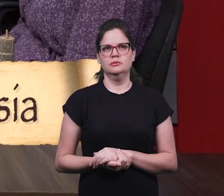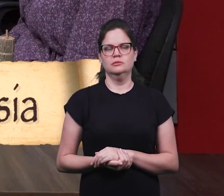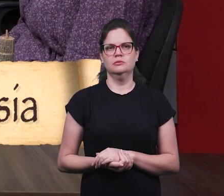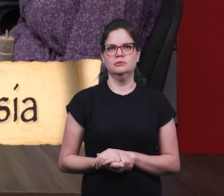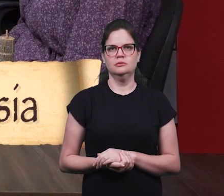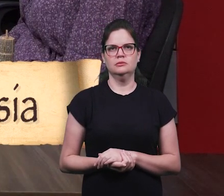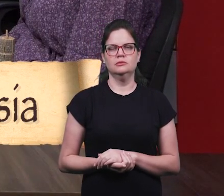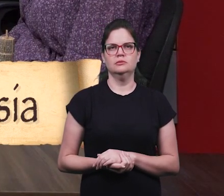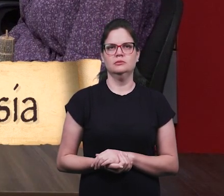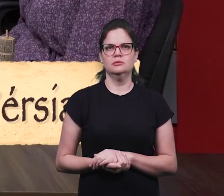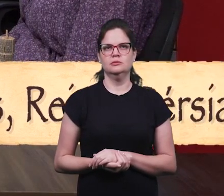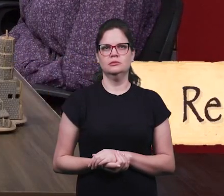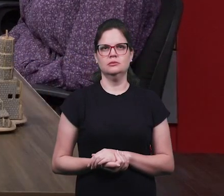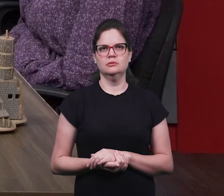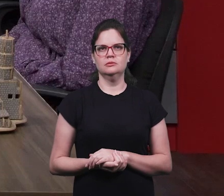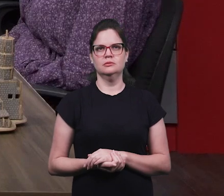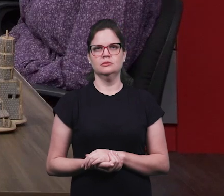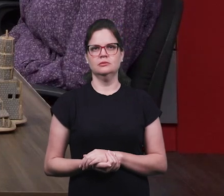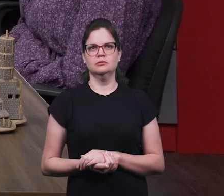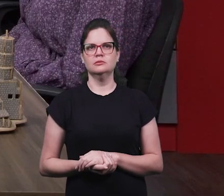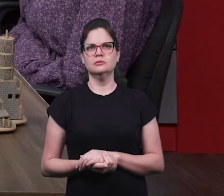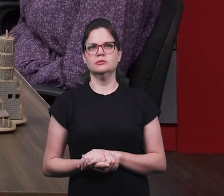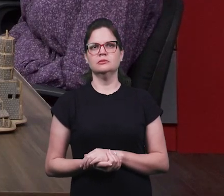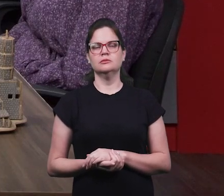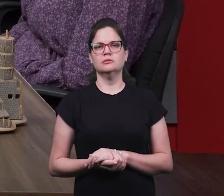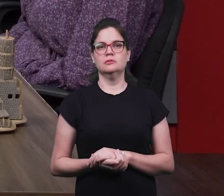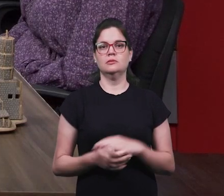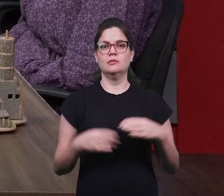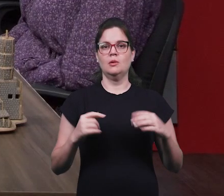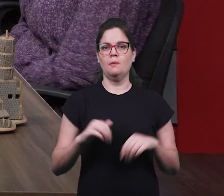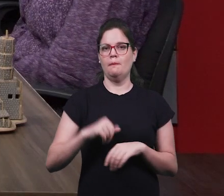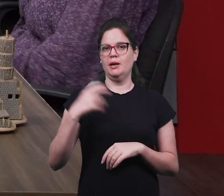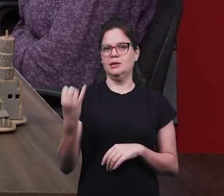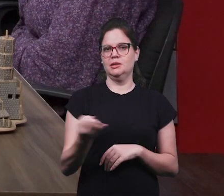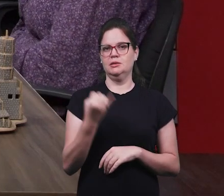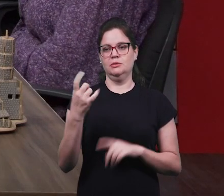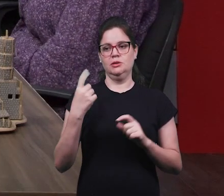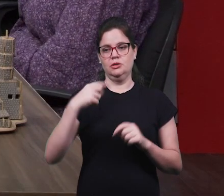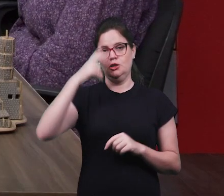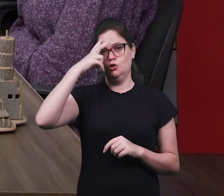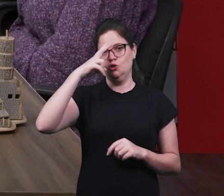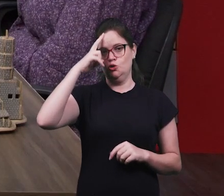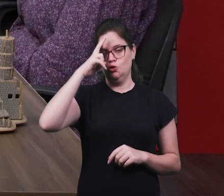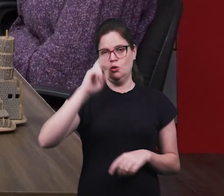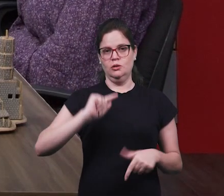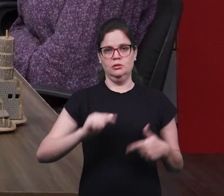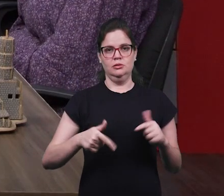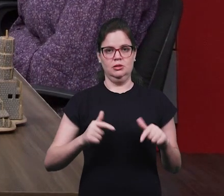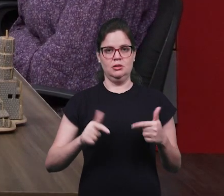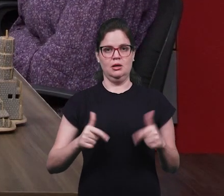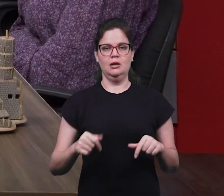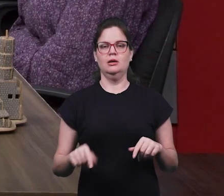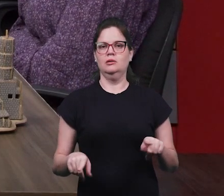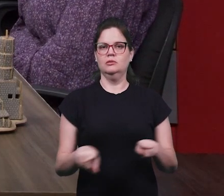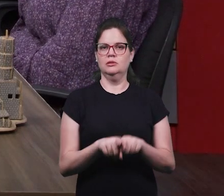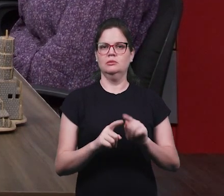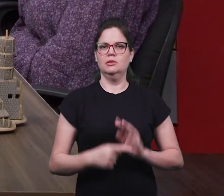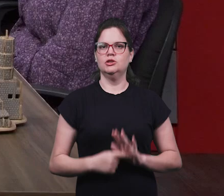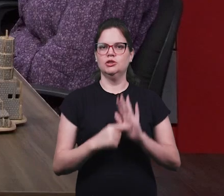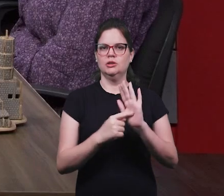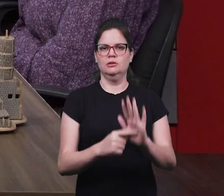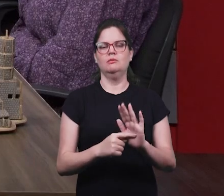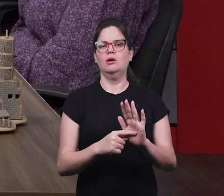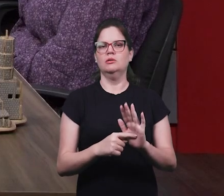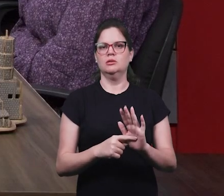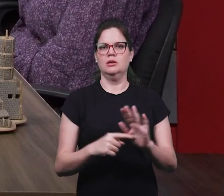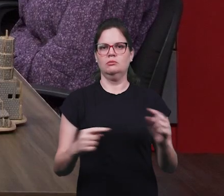Então, assim, a importância disso tudo é a história de Israel, é a confirmação da nossa Bíblia